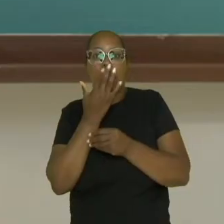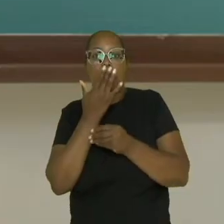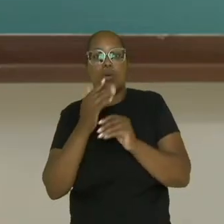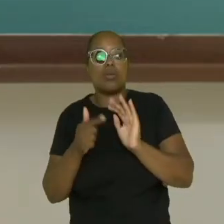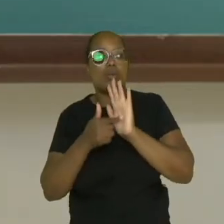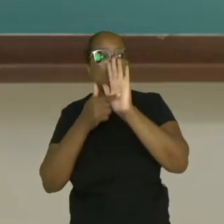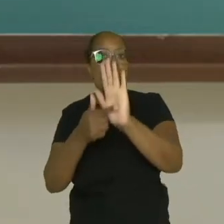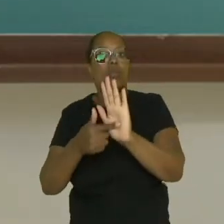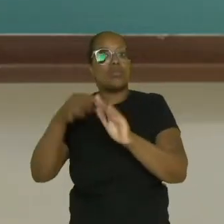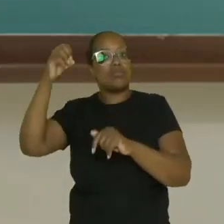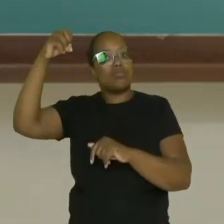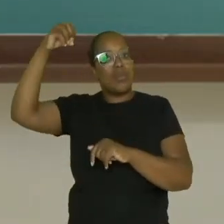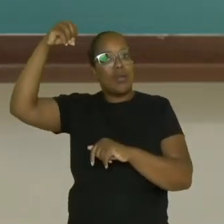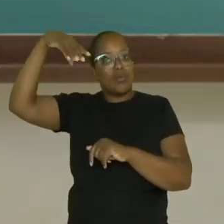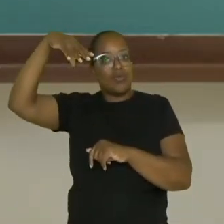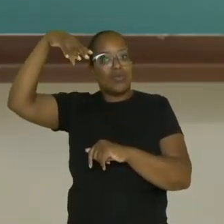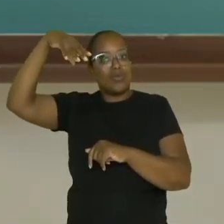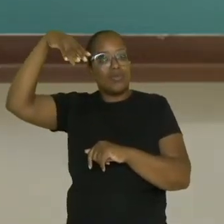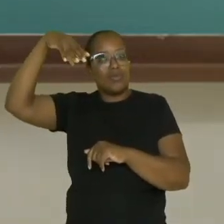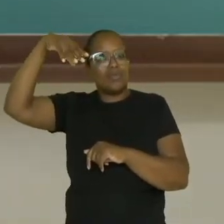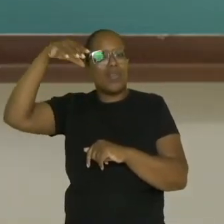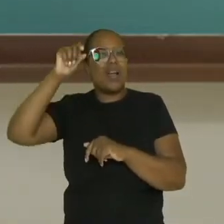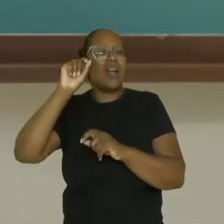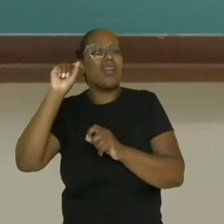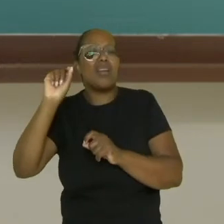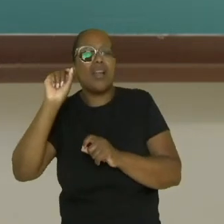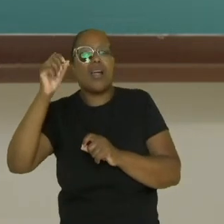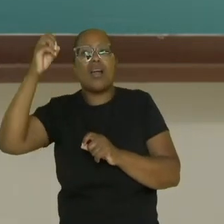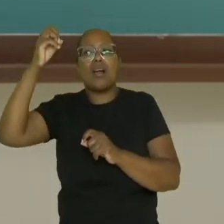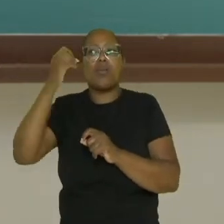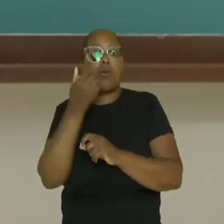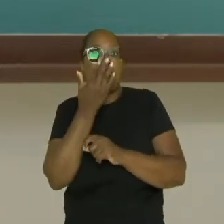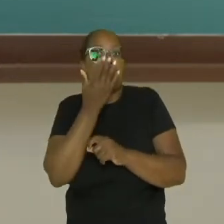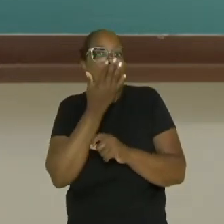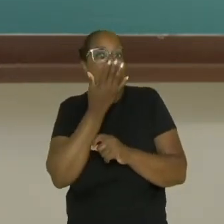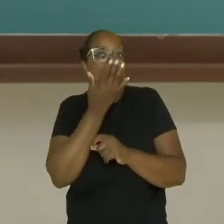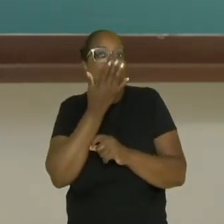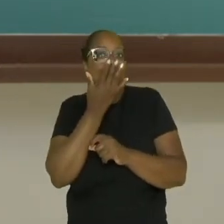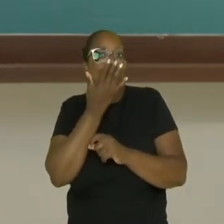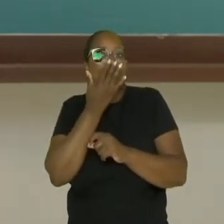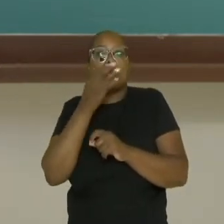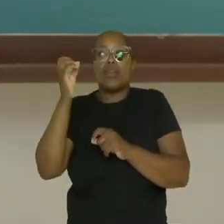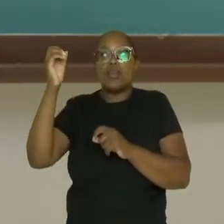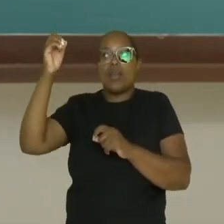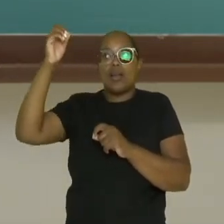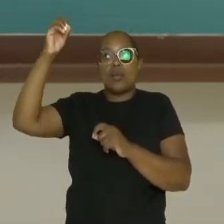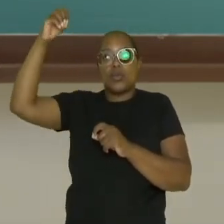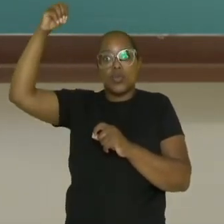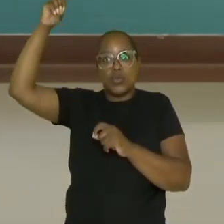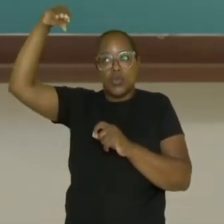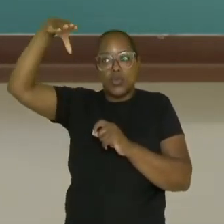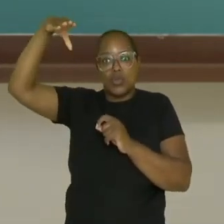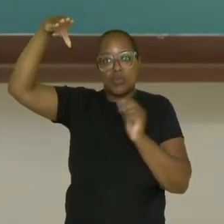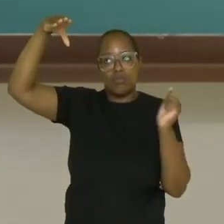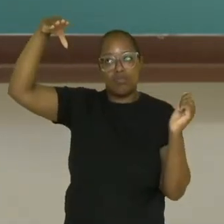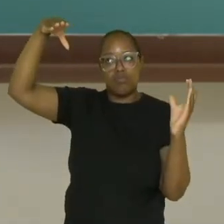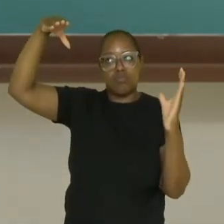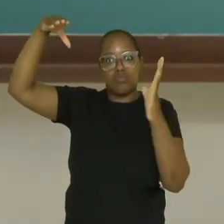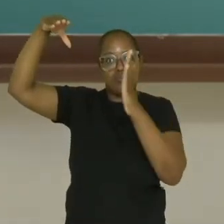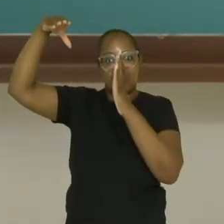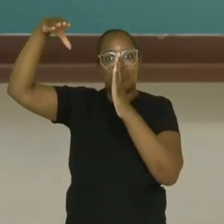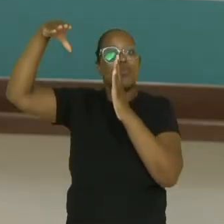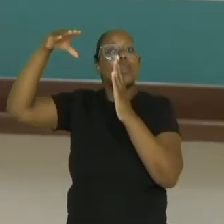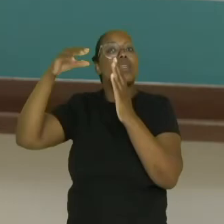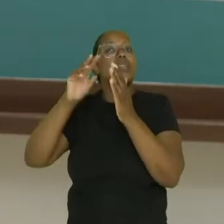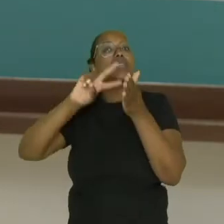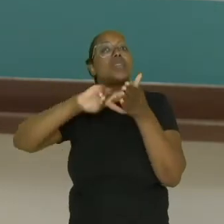luz. Aquela cor em que a luz incide diretamente é uma